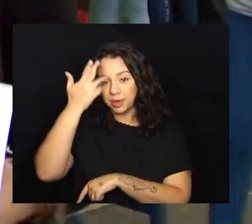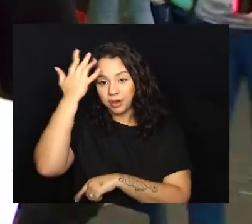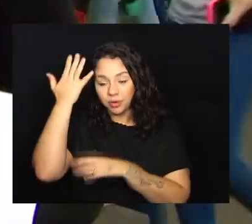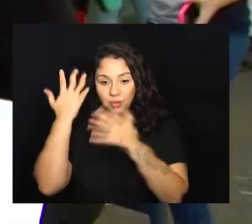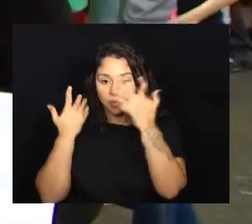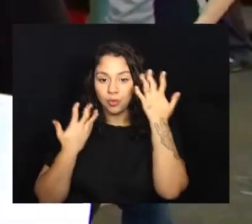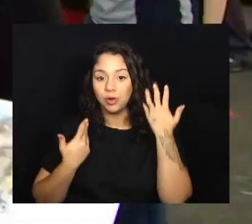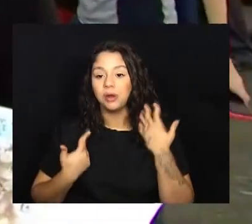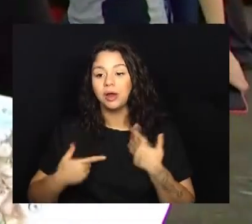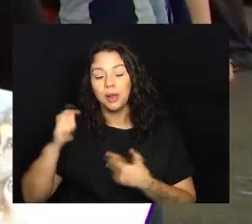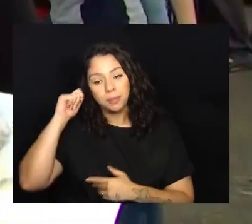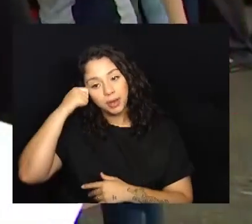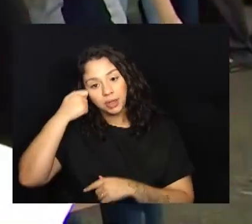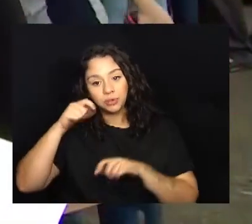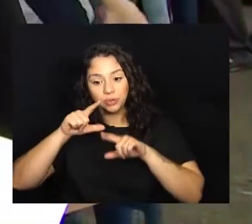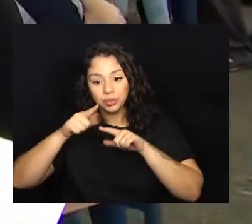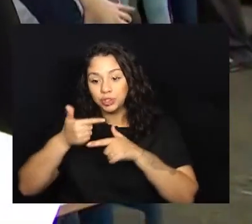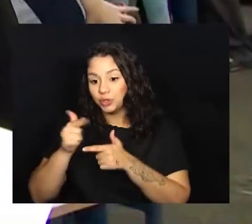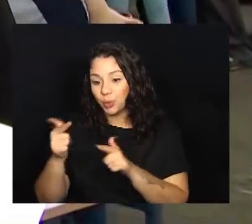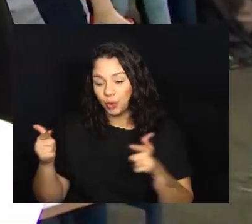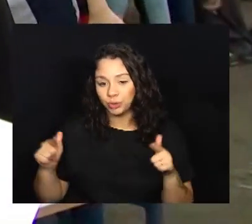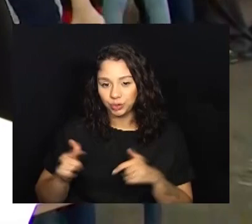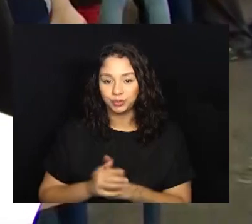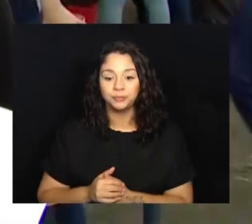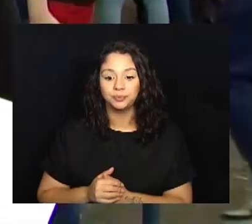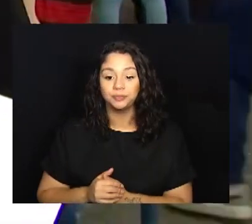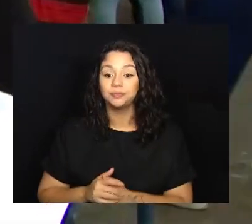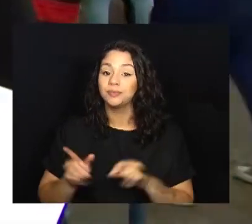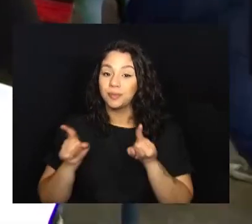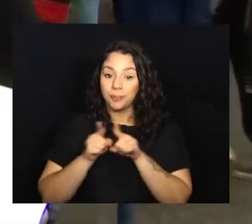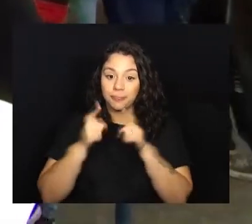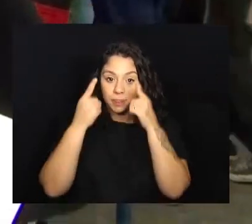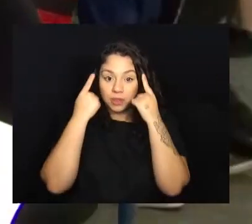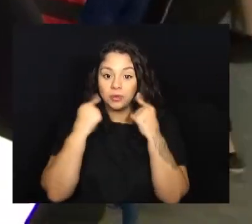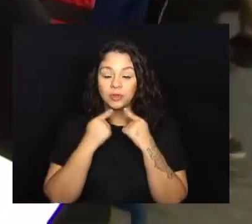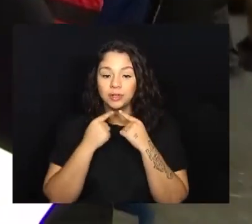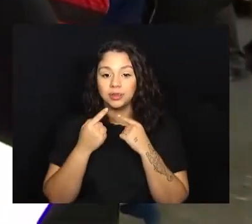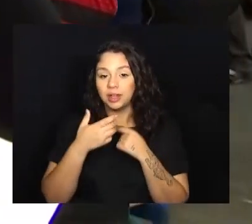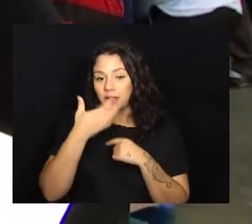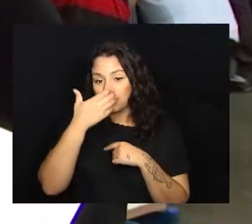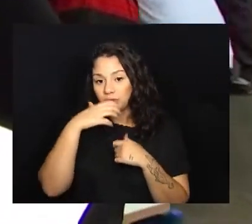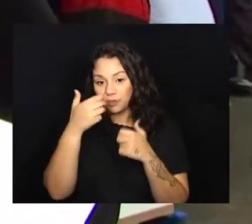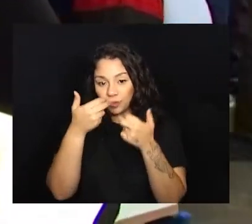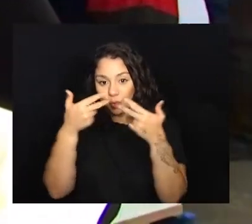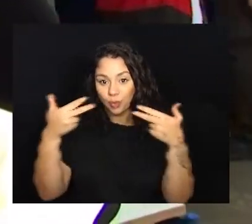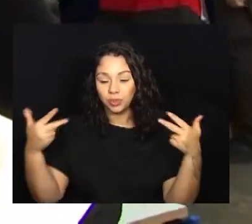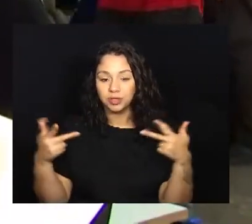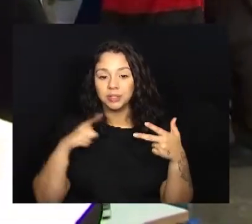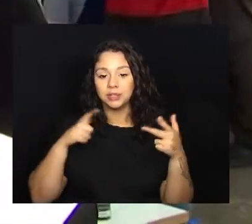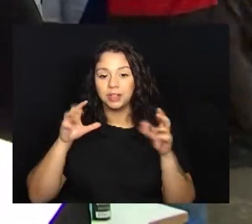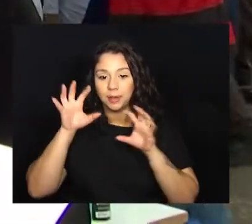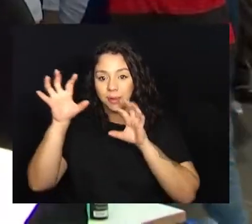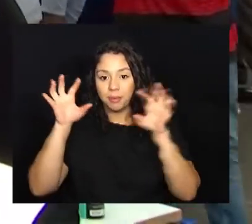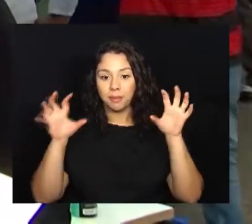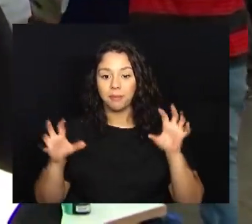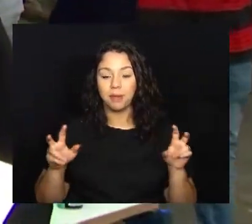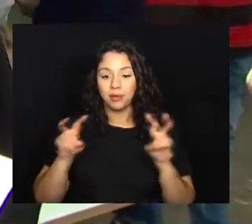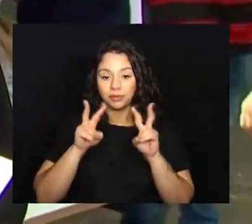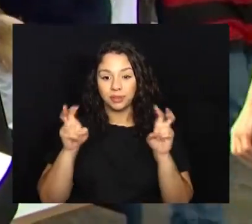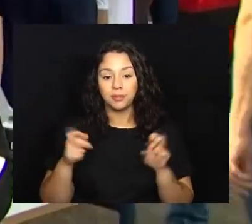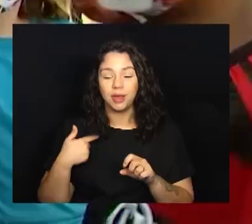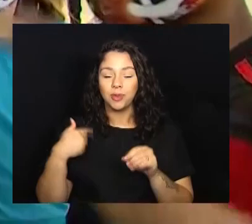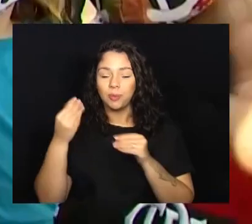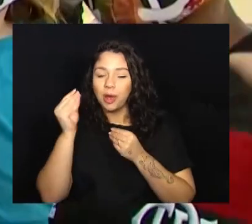pretos e por aí vai. Bom, ao redor do rosto dela eu coloquei frutas para representar mesmo o tema. E eu fui colocando, tem